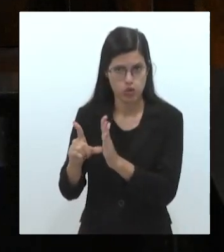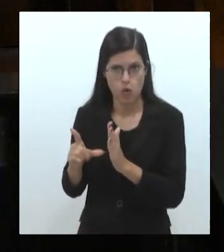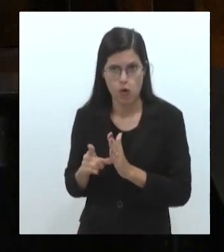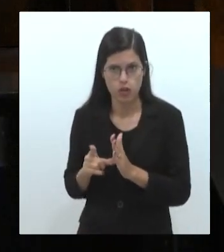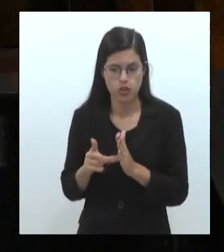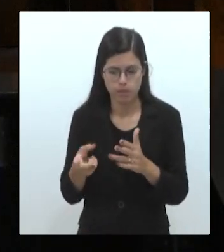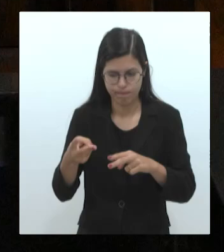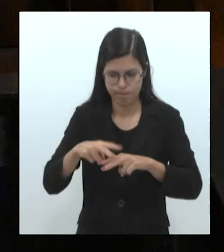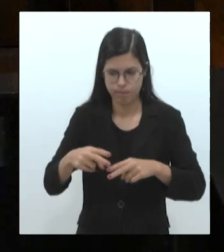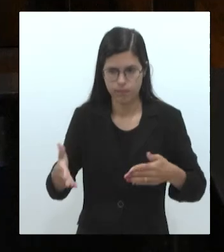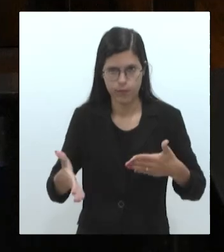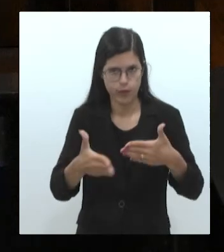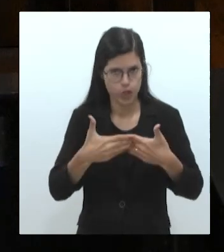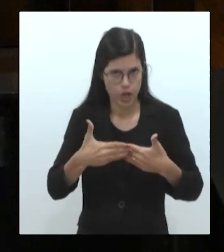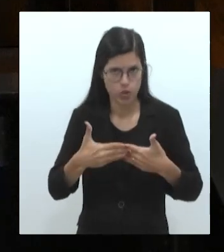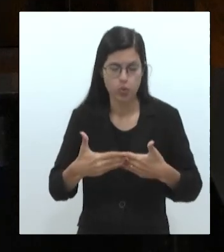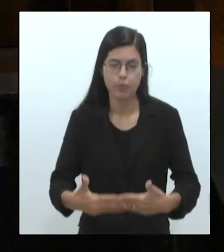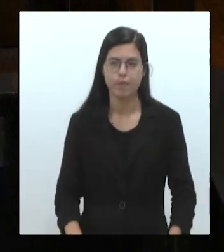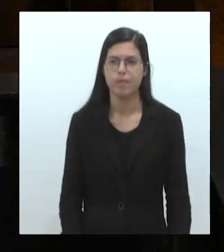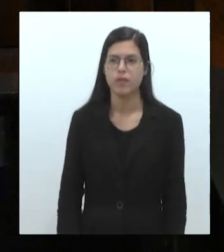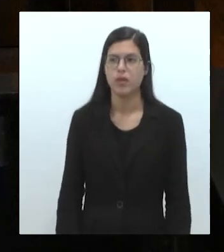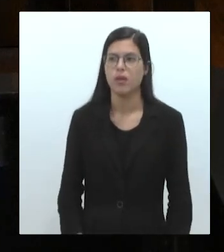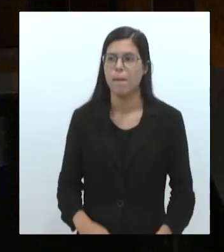Porém, existe